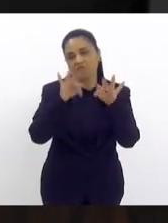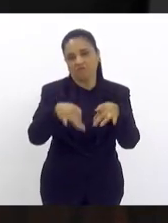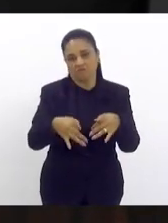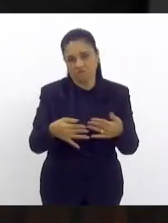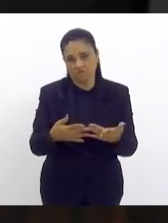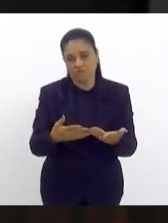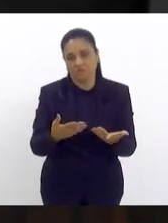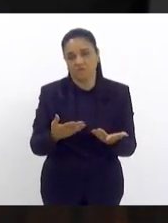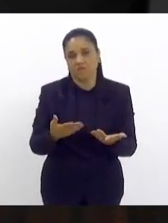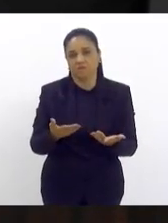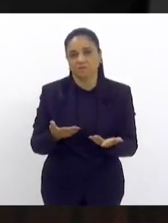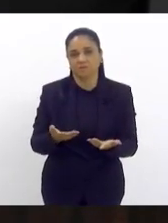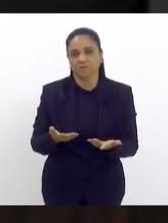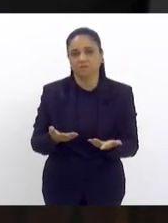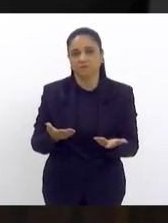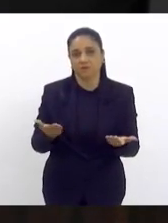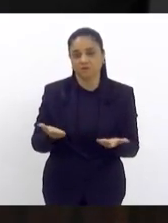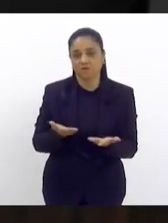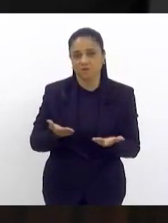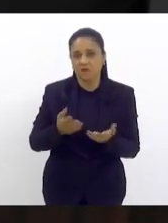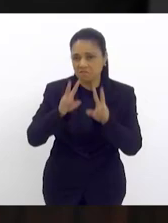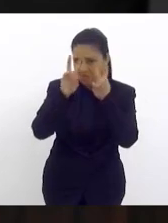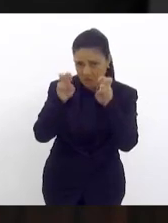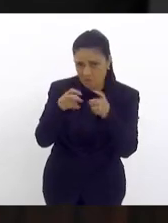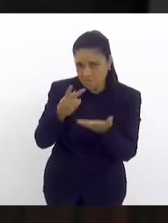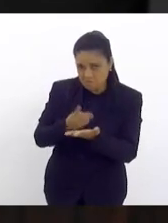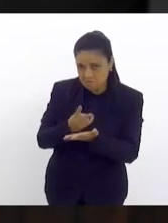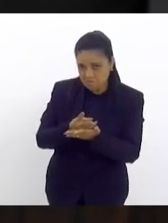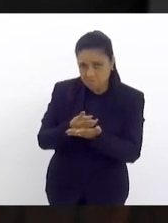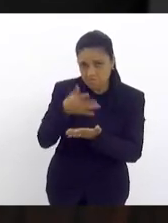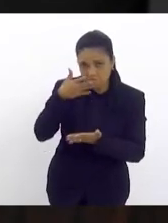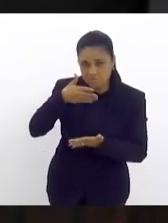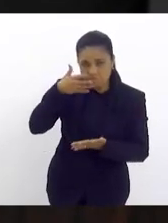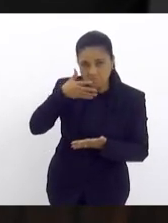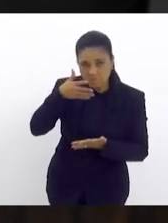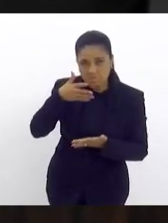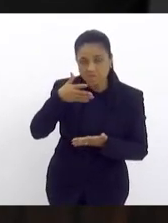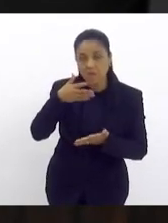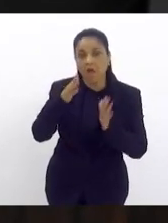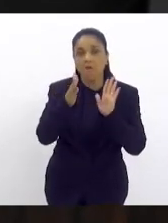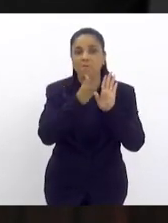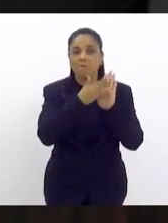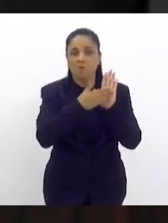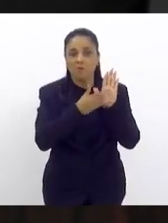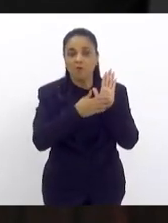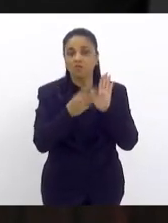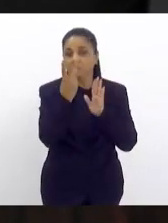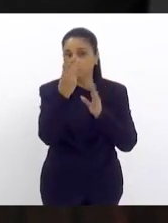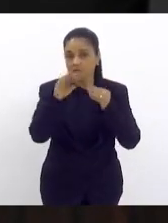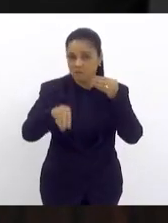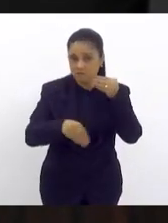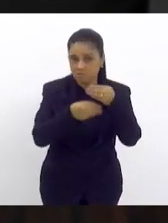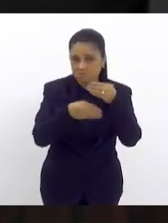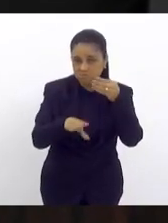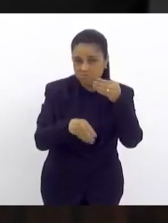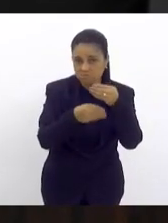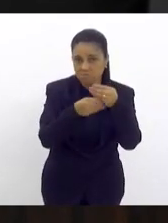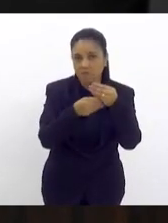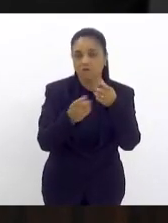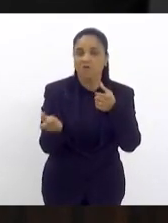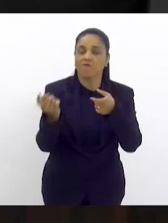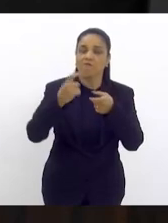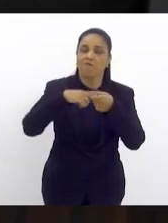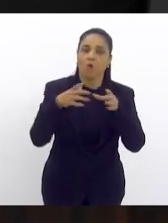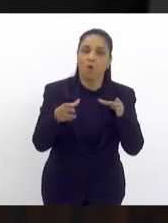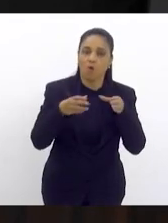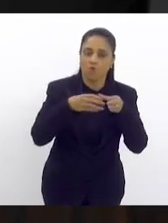apresente tem pertinência com tema Deputado então Vou só concluir apresente proposta recebeu três emendas e retorne